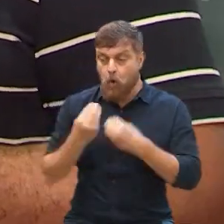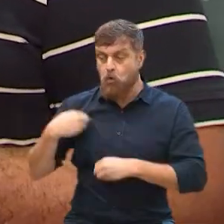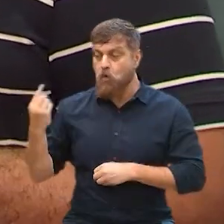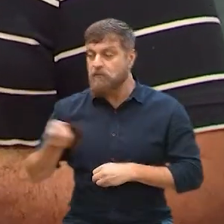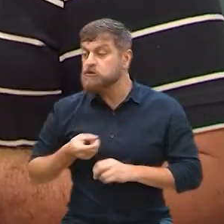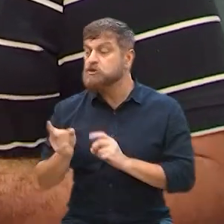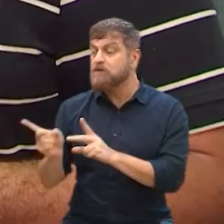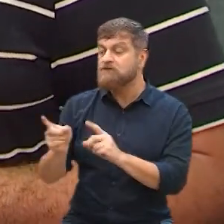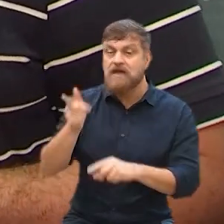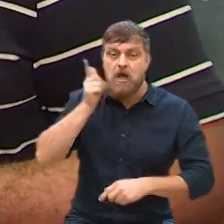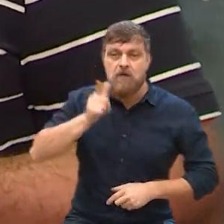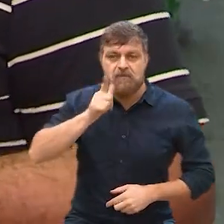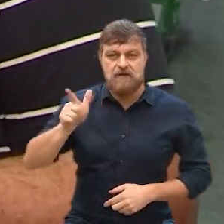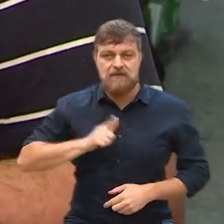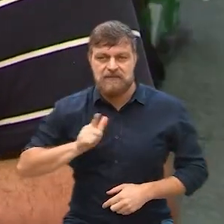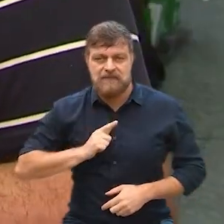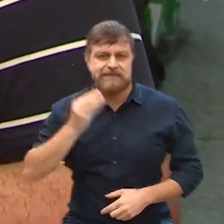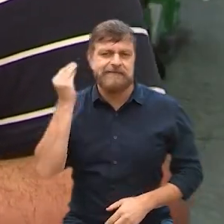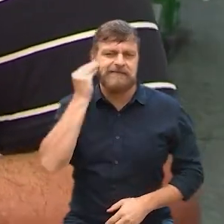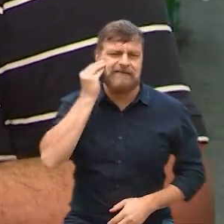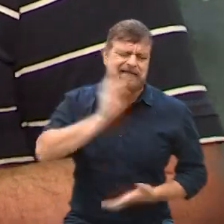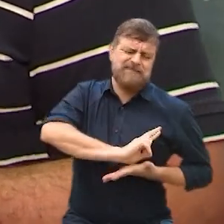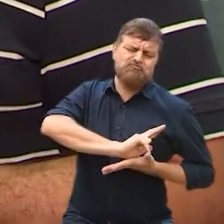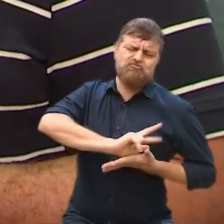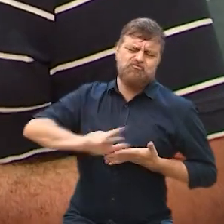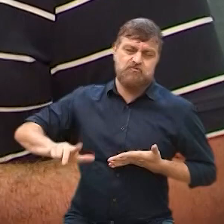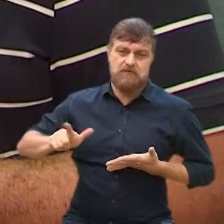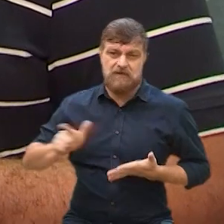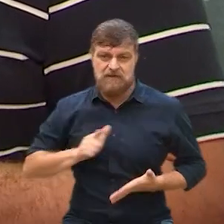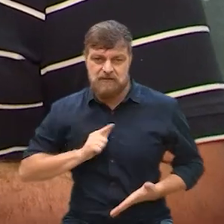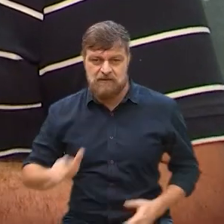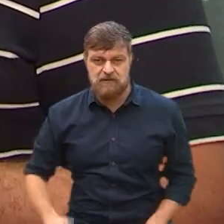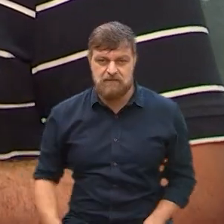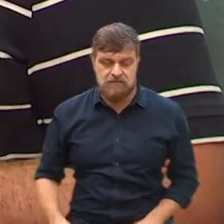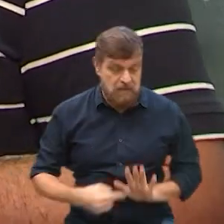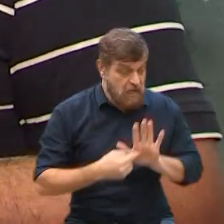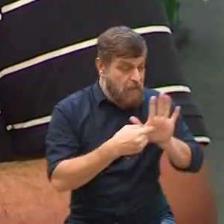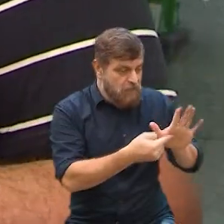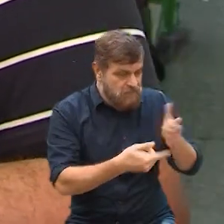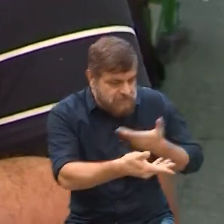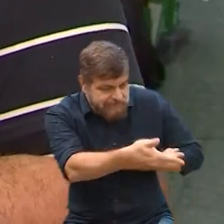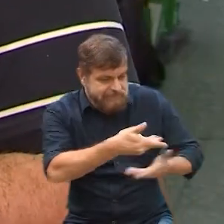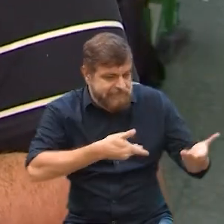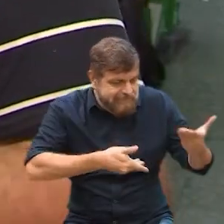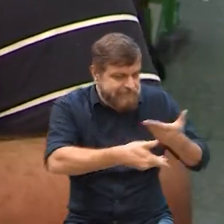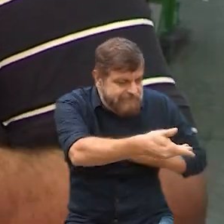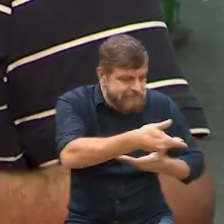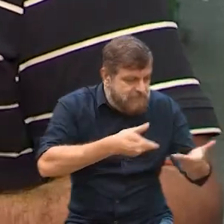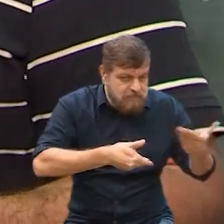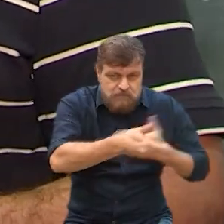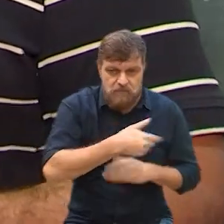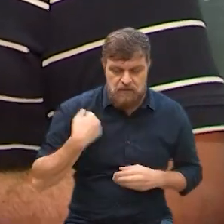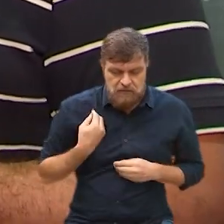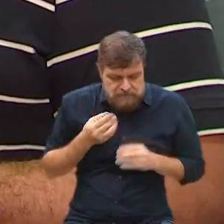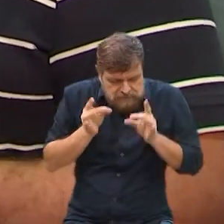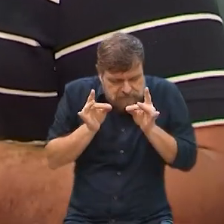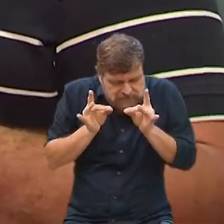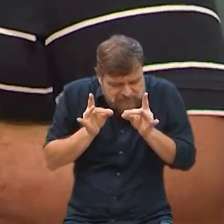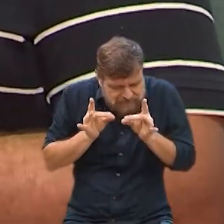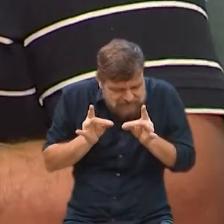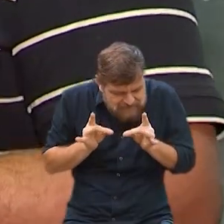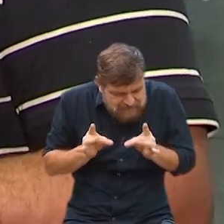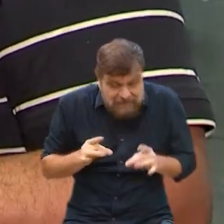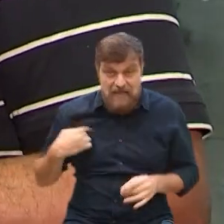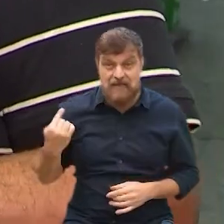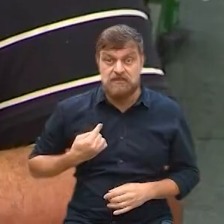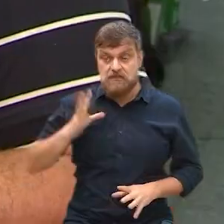empreendedor, né? Fizemos vários testes, levamos vários testes, aí fomos refinando a produção